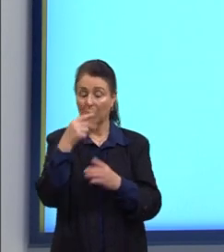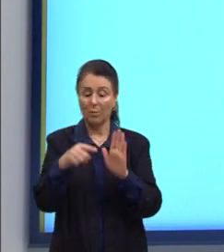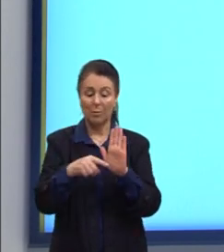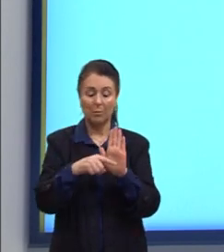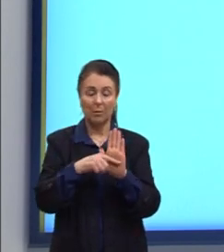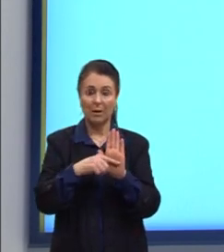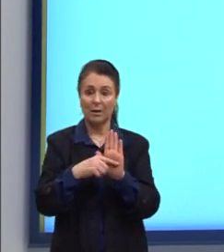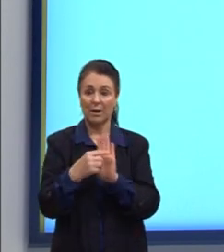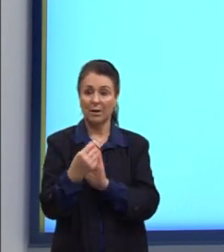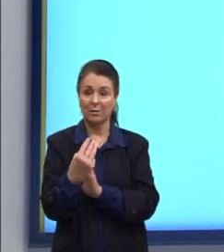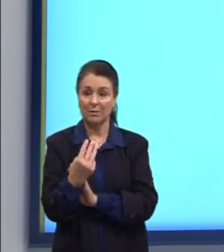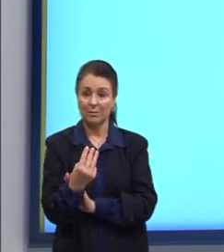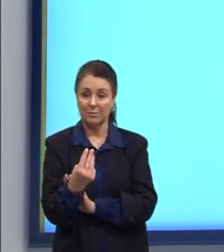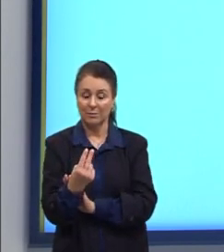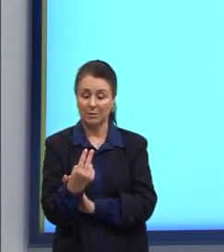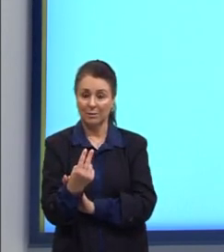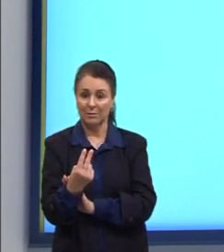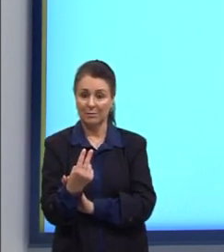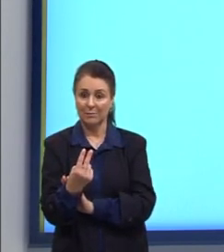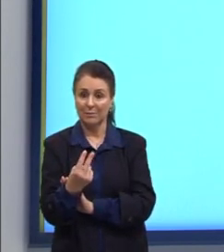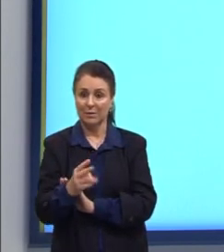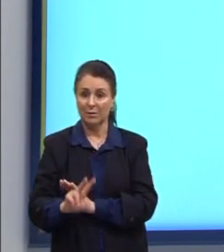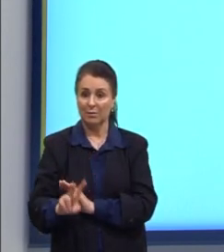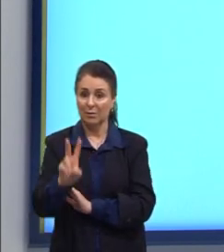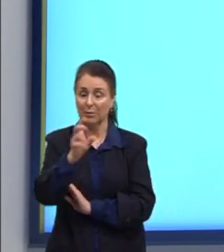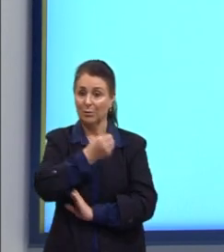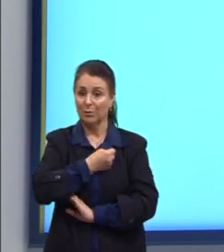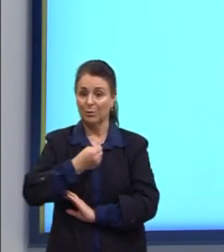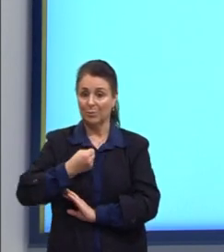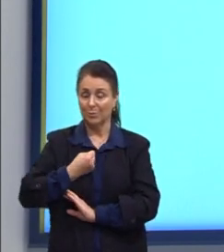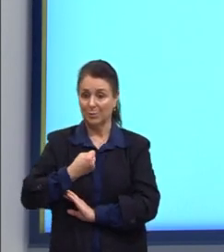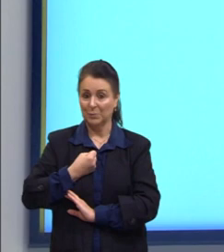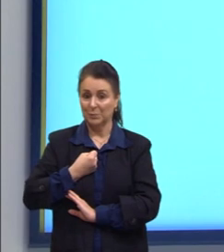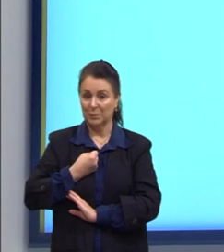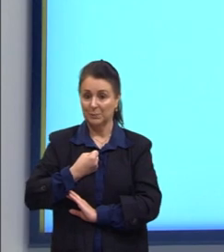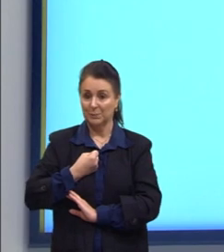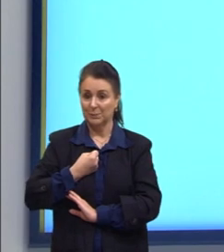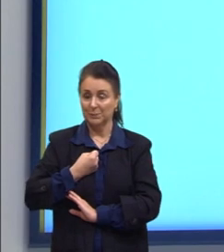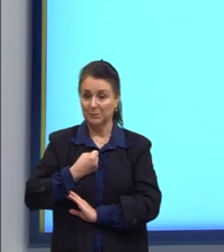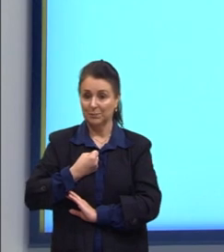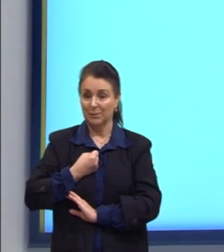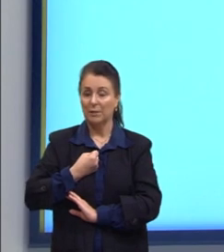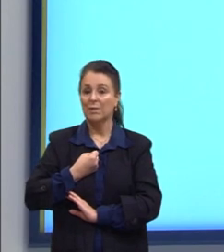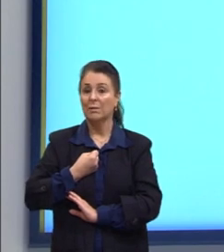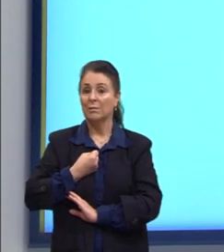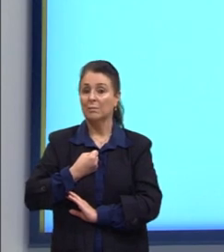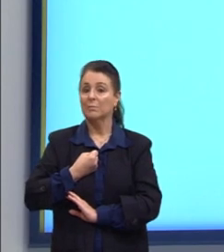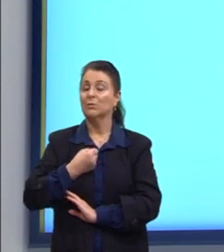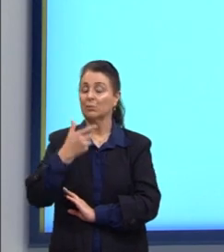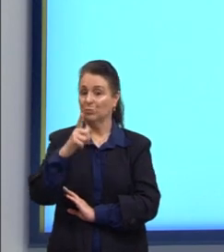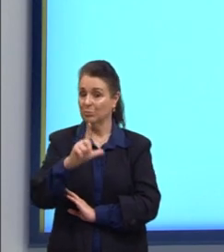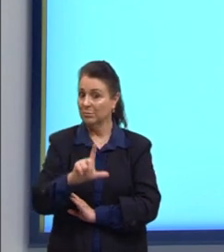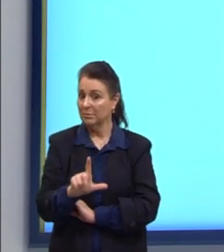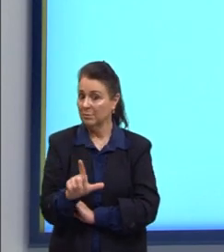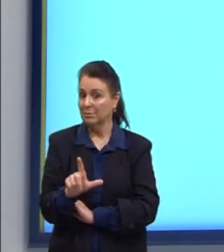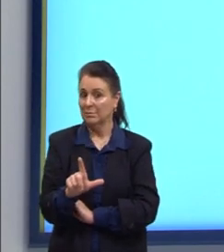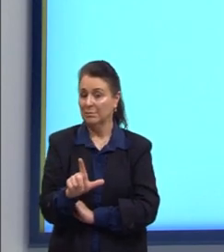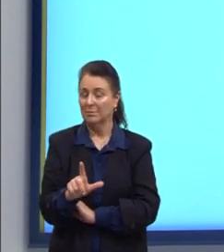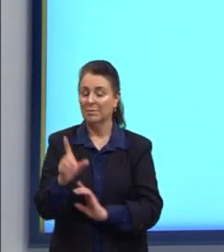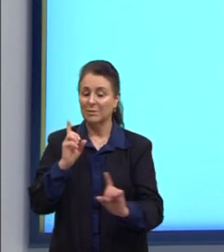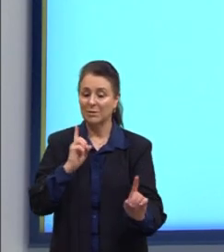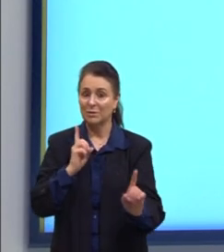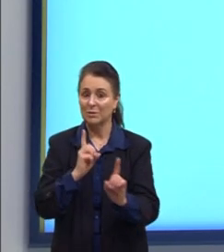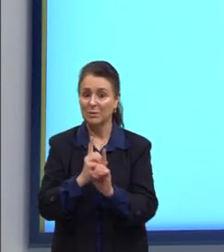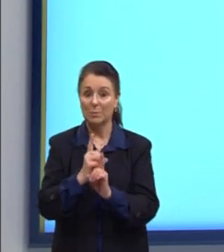menos 2 esse seria o valor numérico dele Só que ainda de novo nós